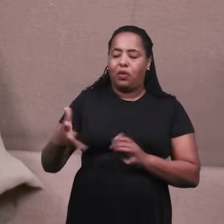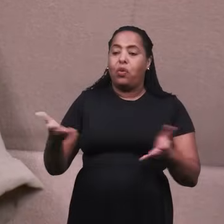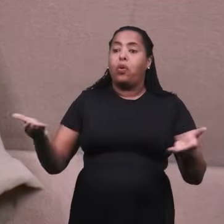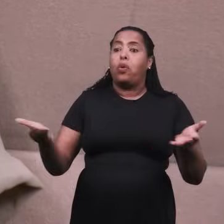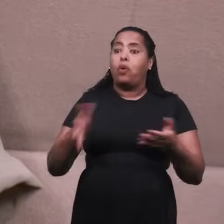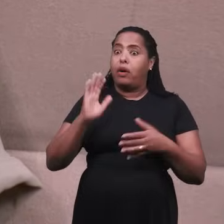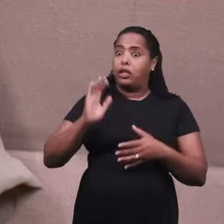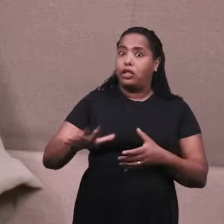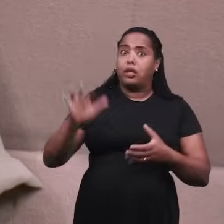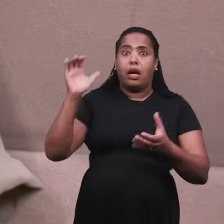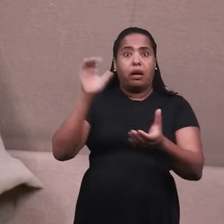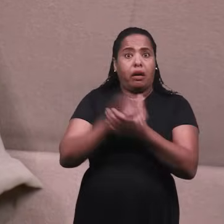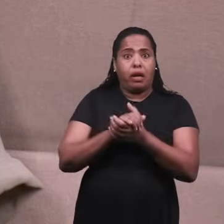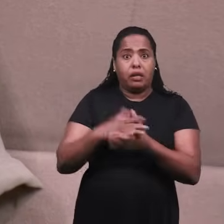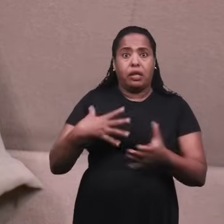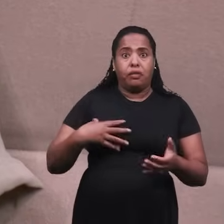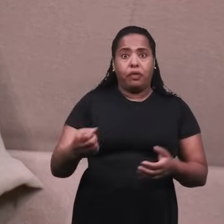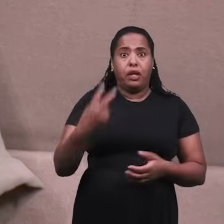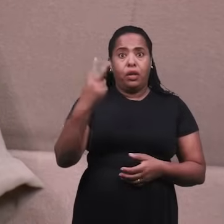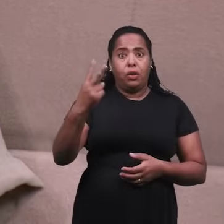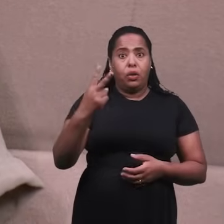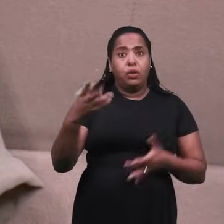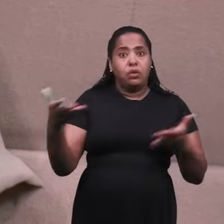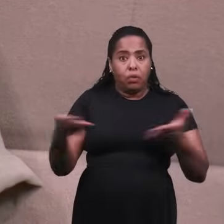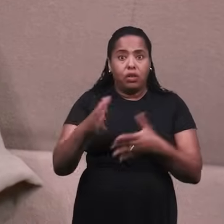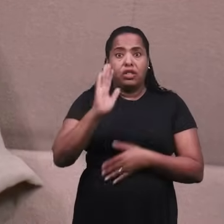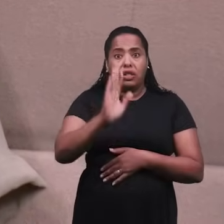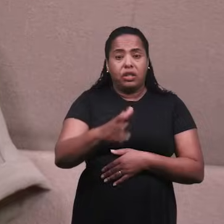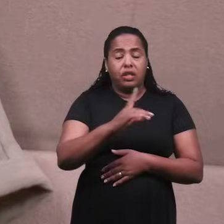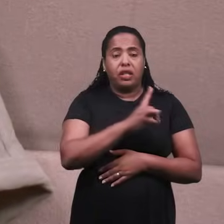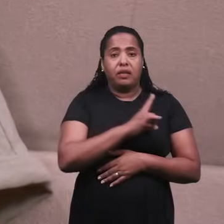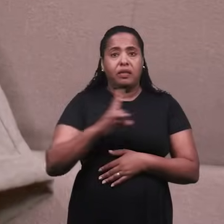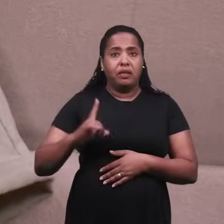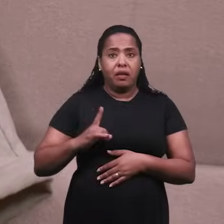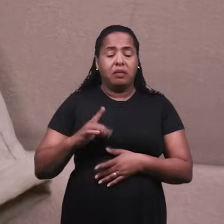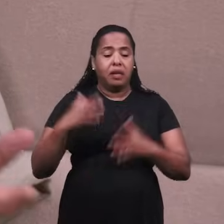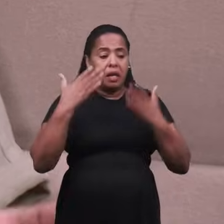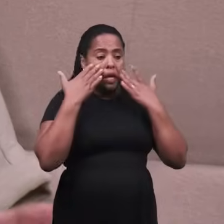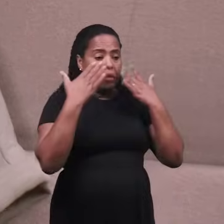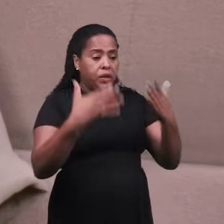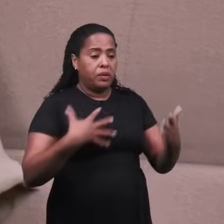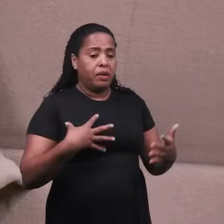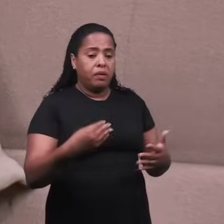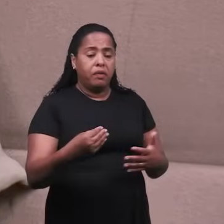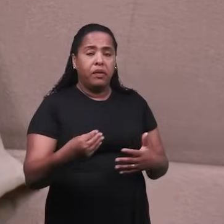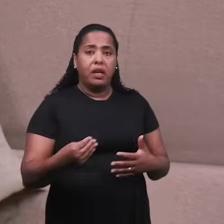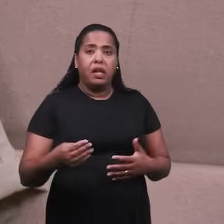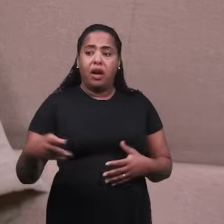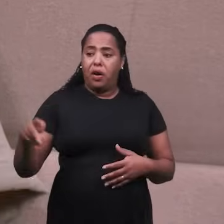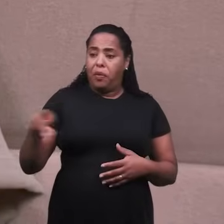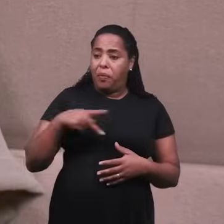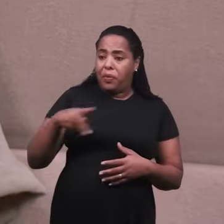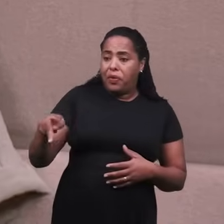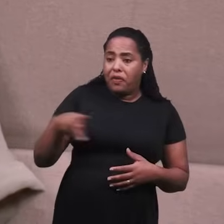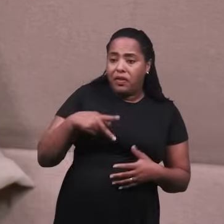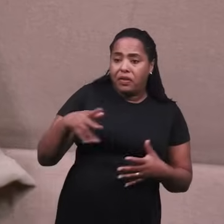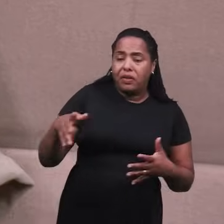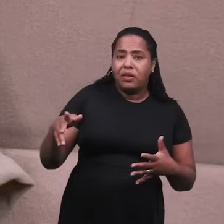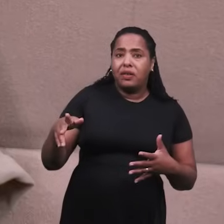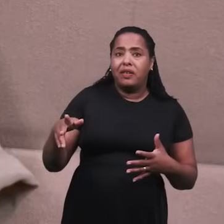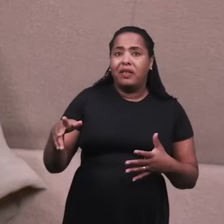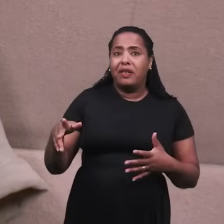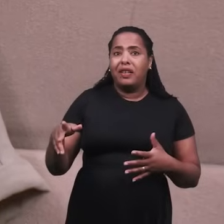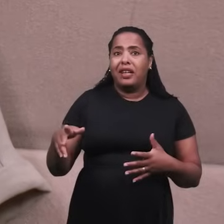já casado com 2 filhas, é um diácono. E ele me apresentando as filhas. E ele falando assim: professora